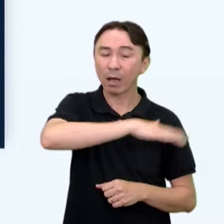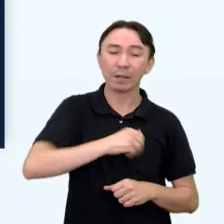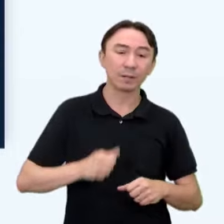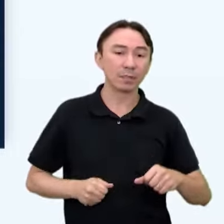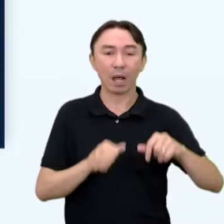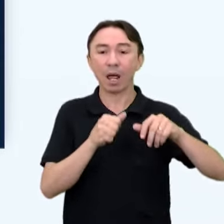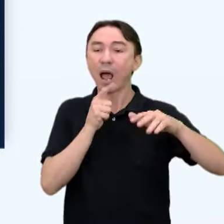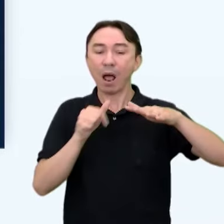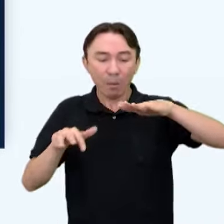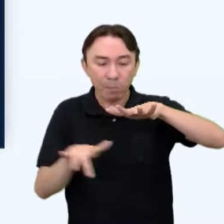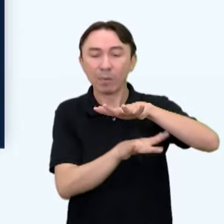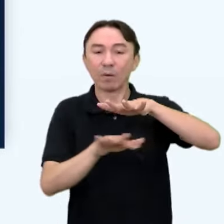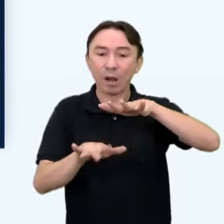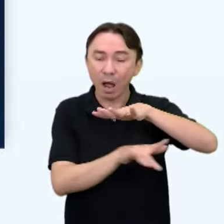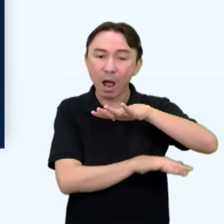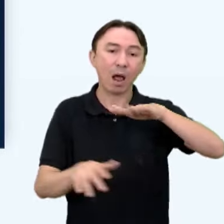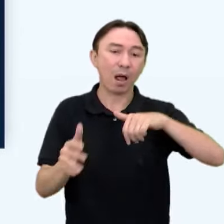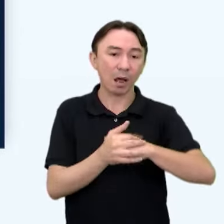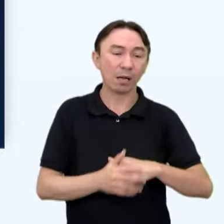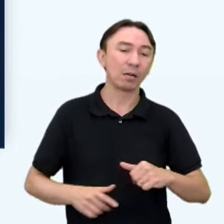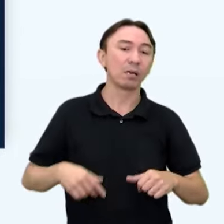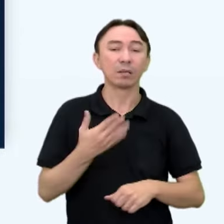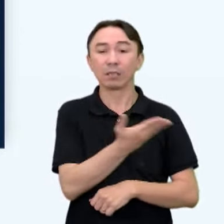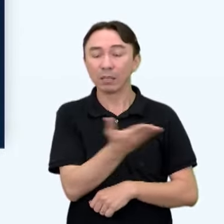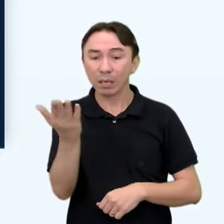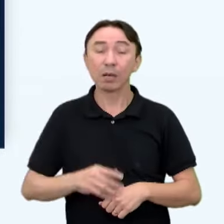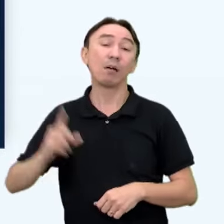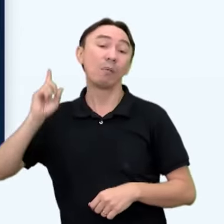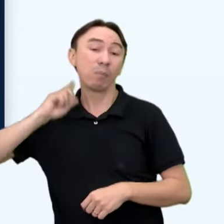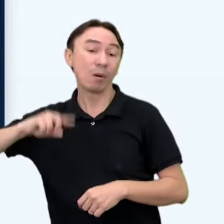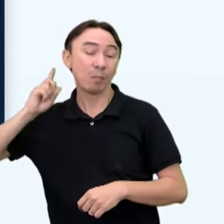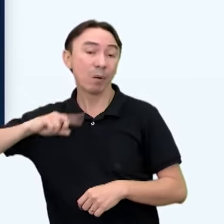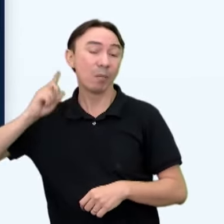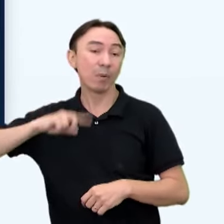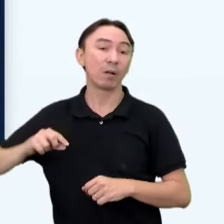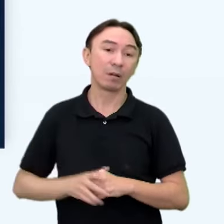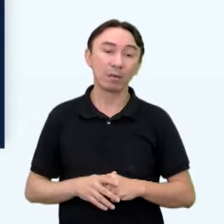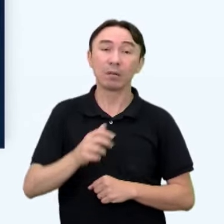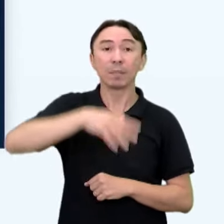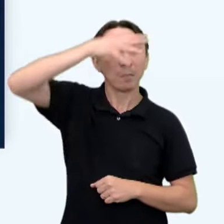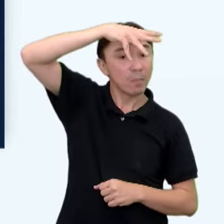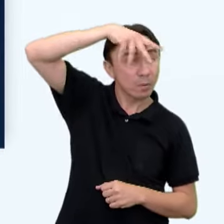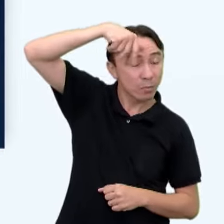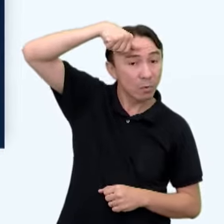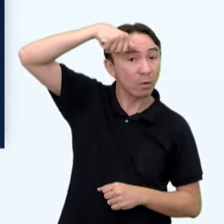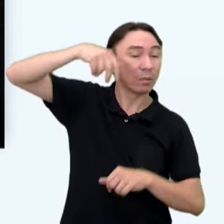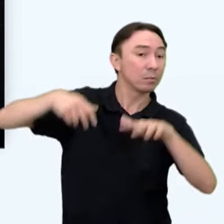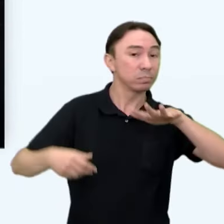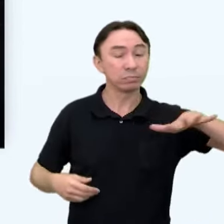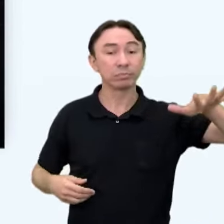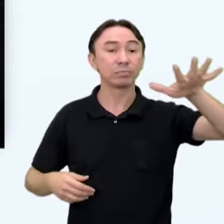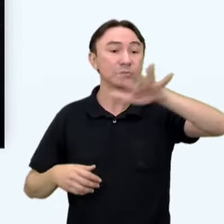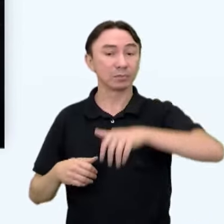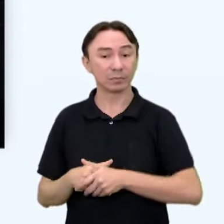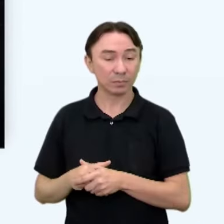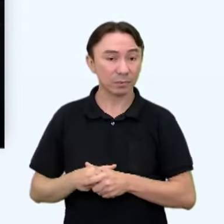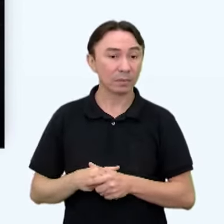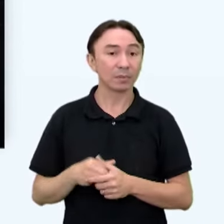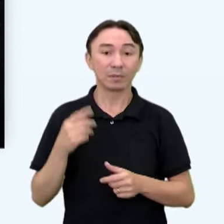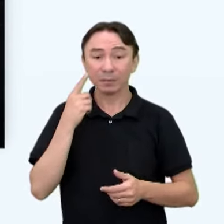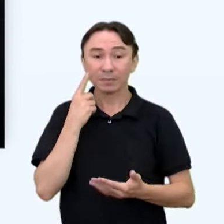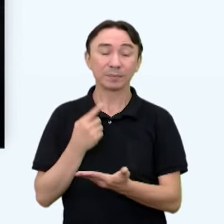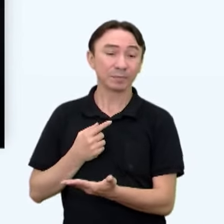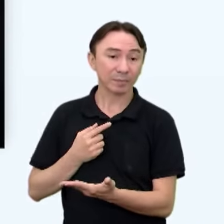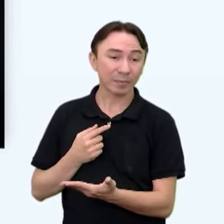central de Goiás, a região sul de Minas Gerais, uma parte da Amazônia. A identificação desses lugares passa por identificar